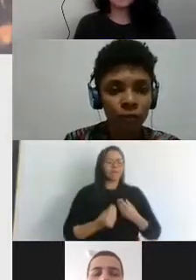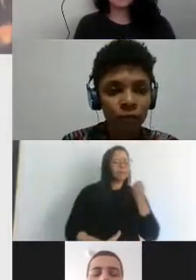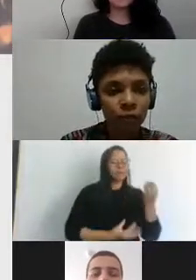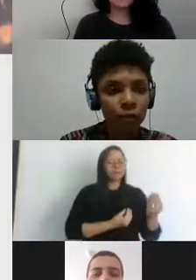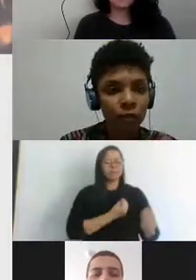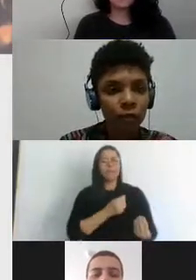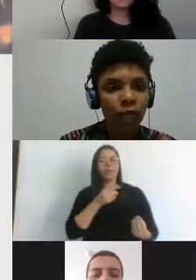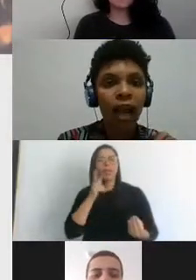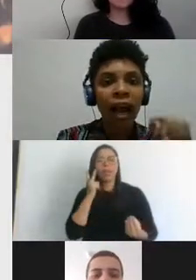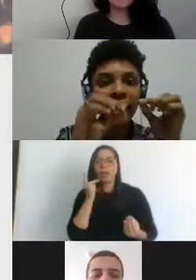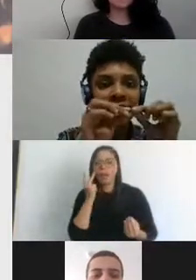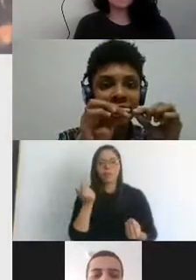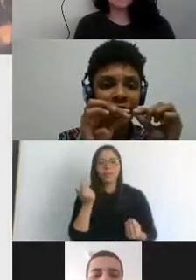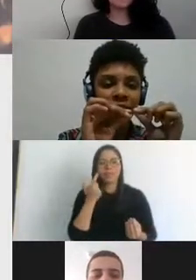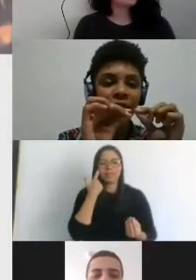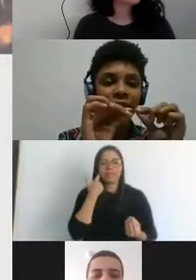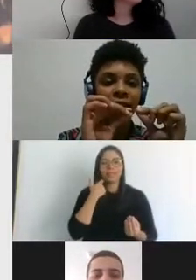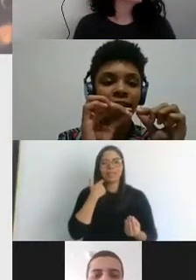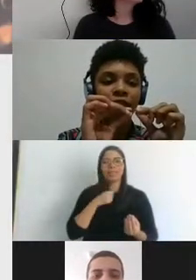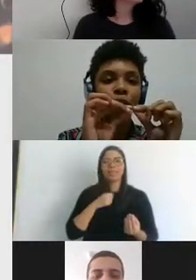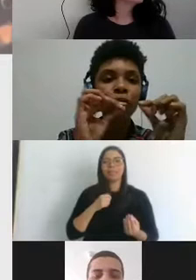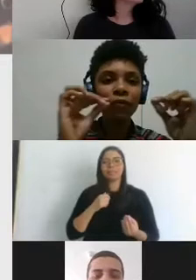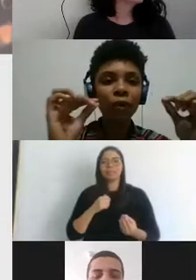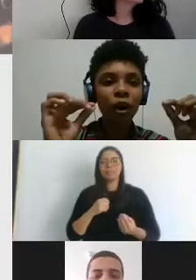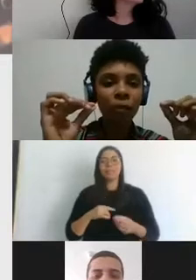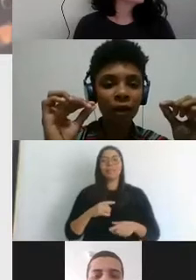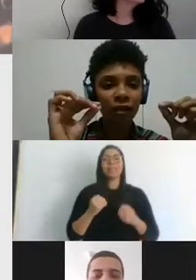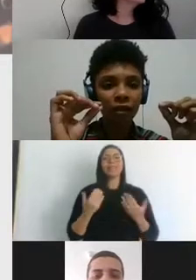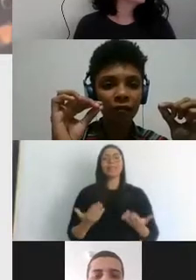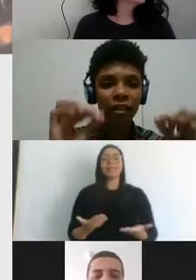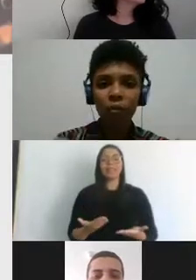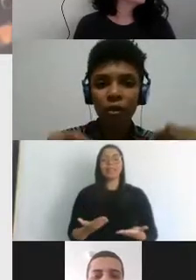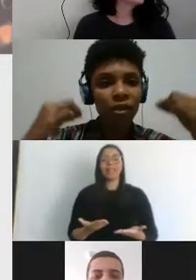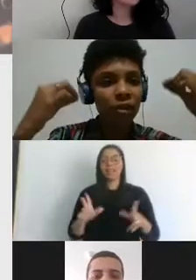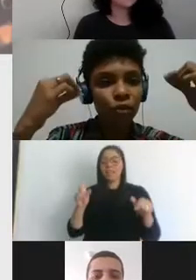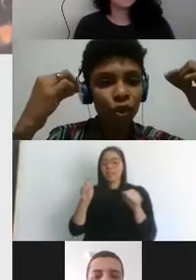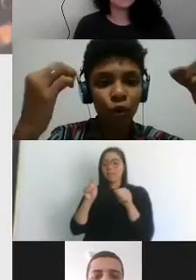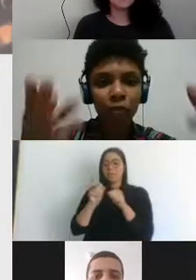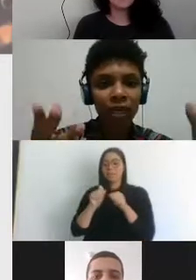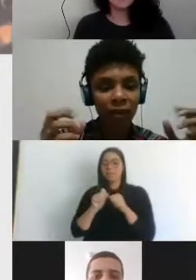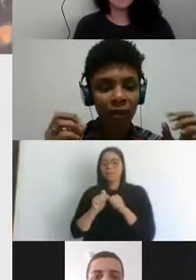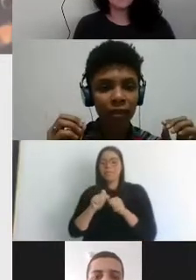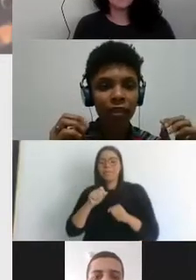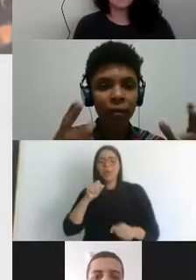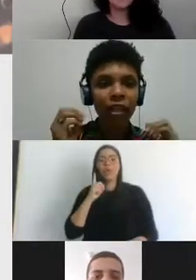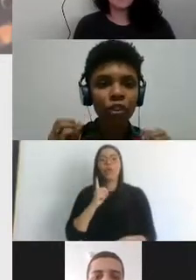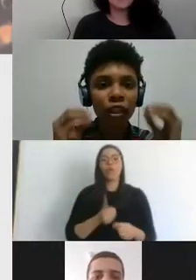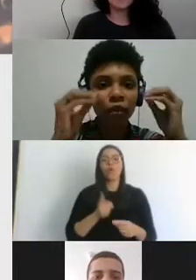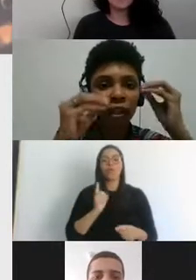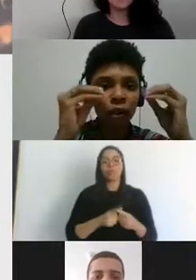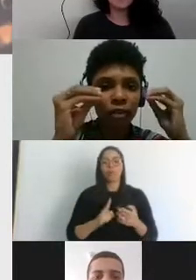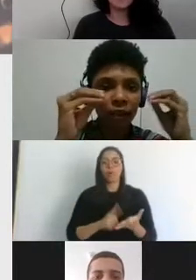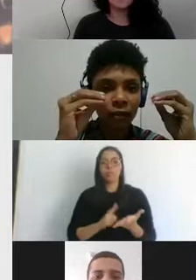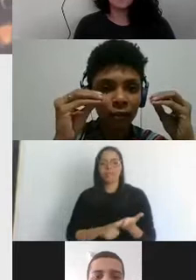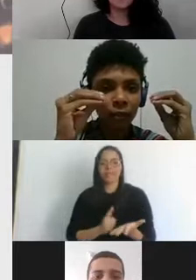fluxo E aí ele vai de alguma forma fazer um processo de combinar lembra